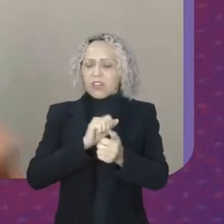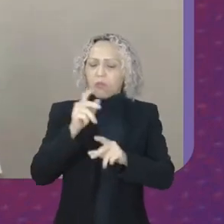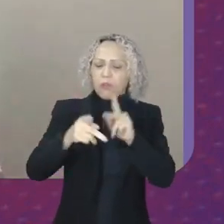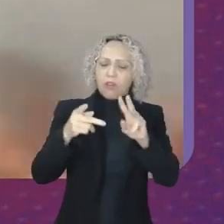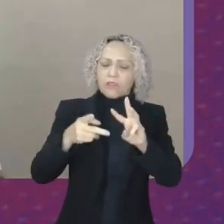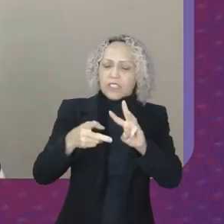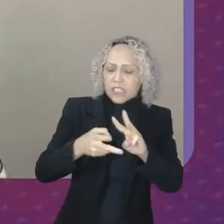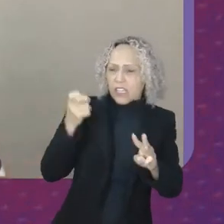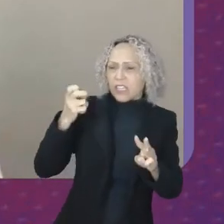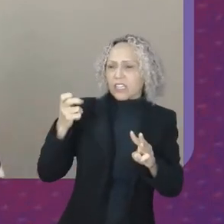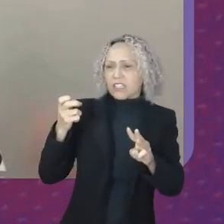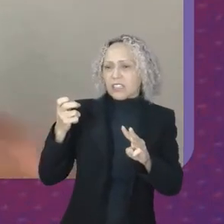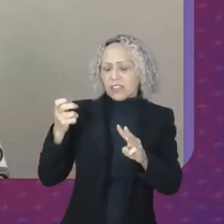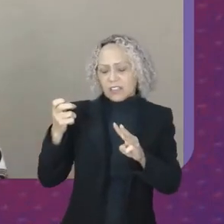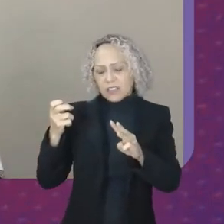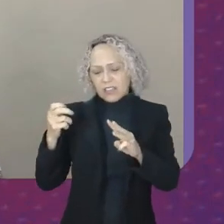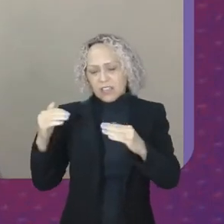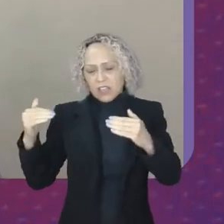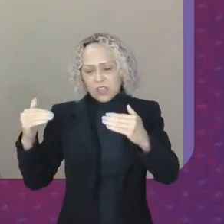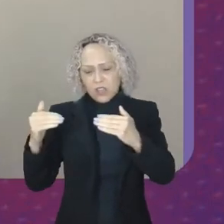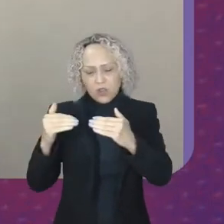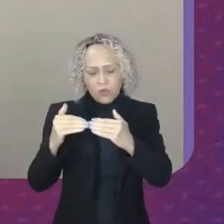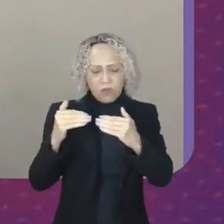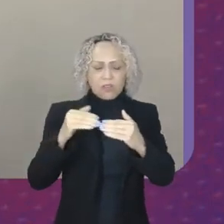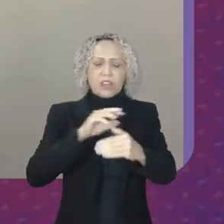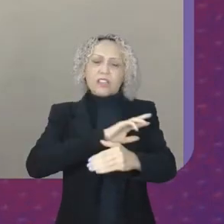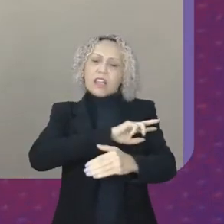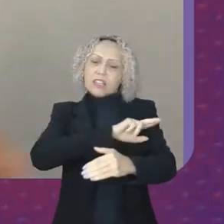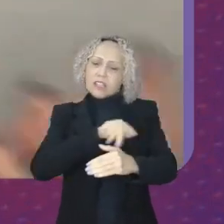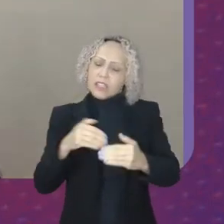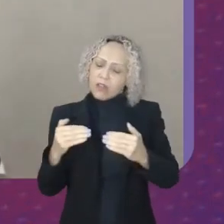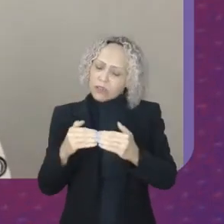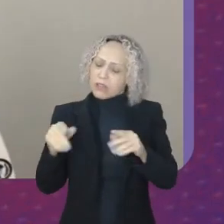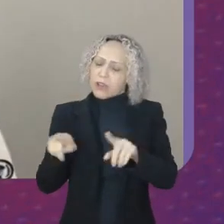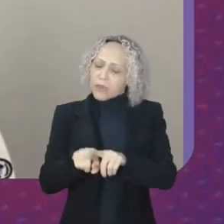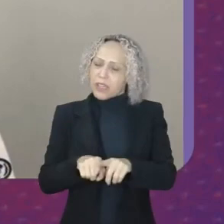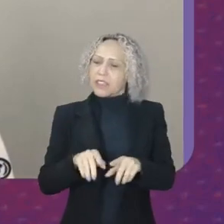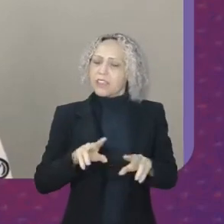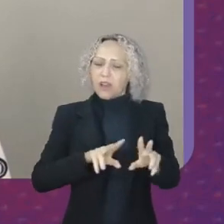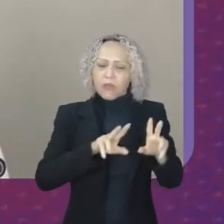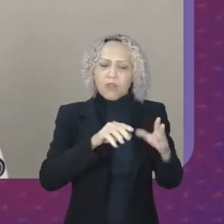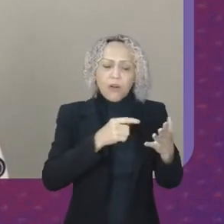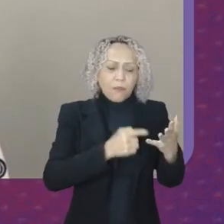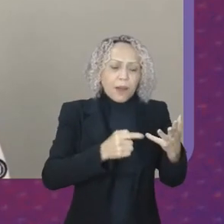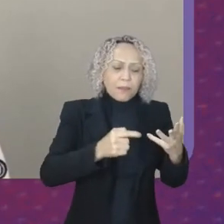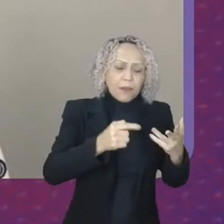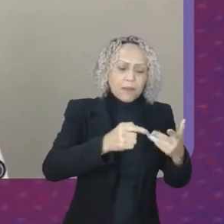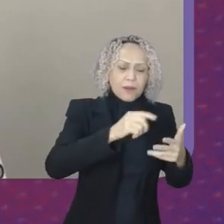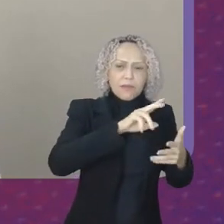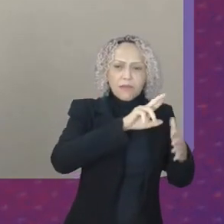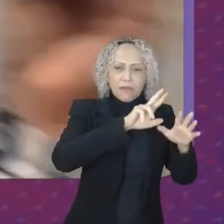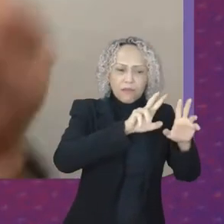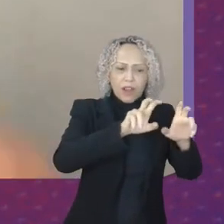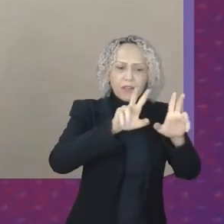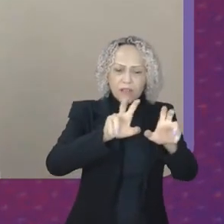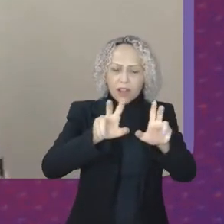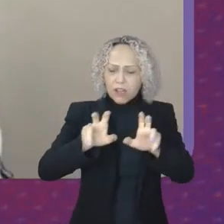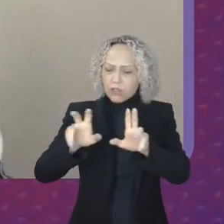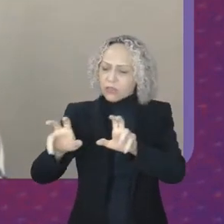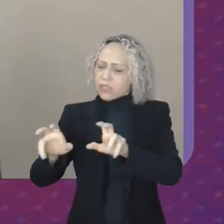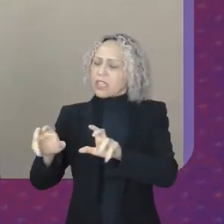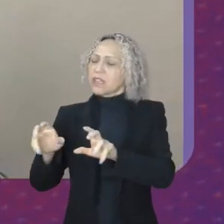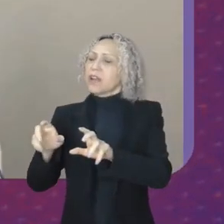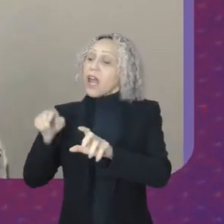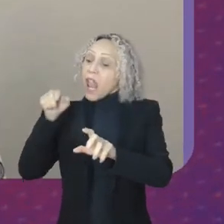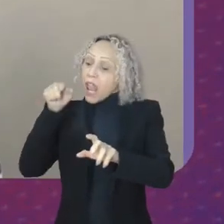haja esse olhar de que precisa, no conjunto da política universal daquele ministério, ter